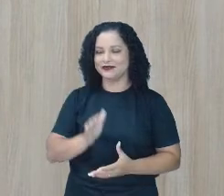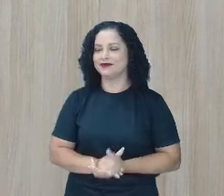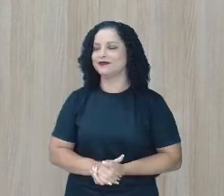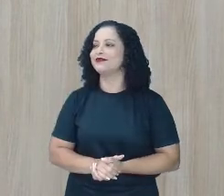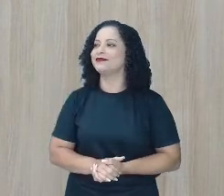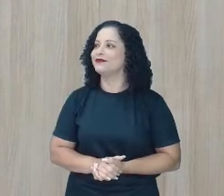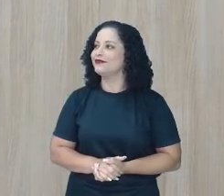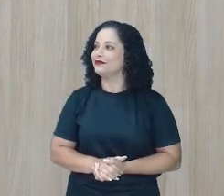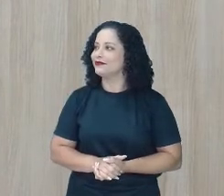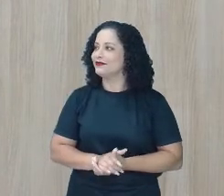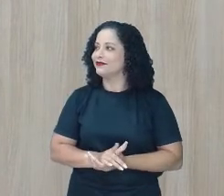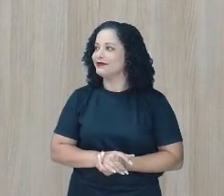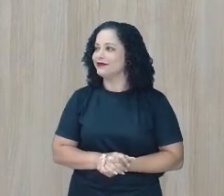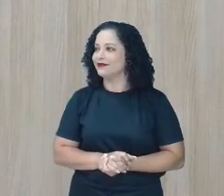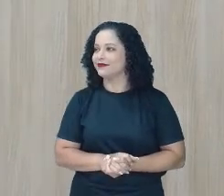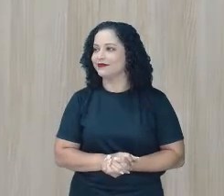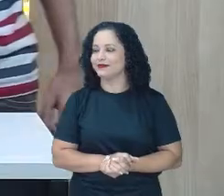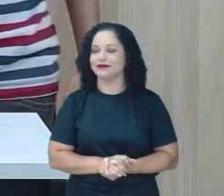Apresentação.